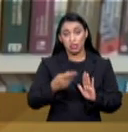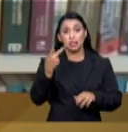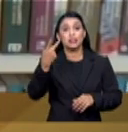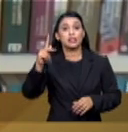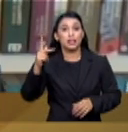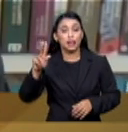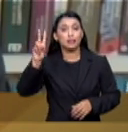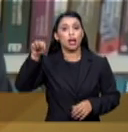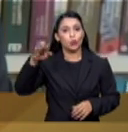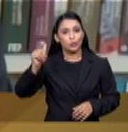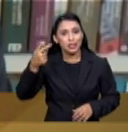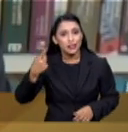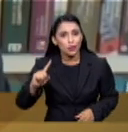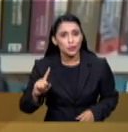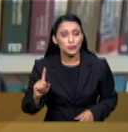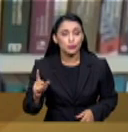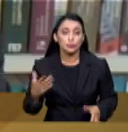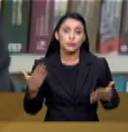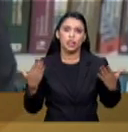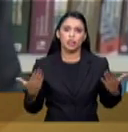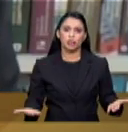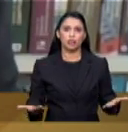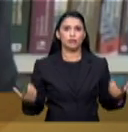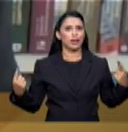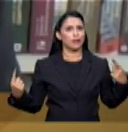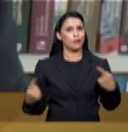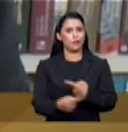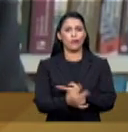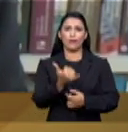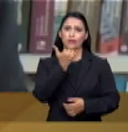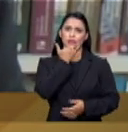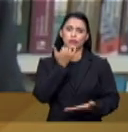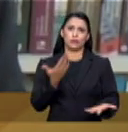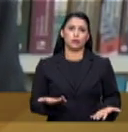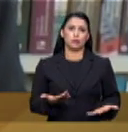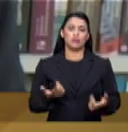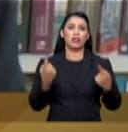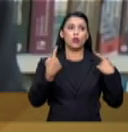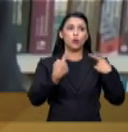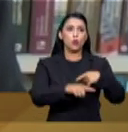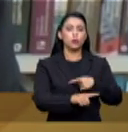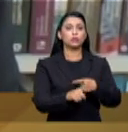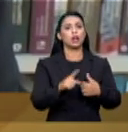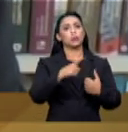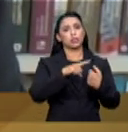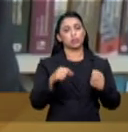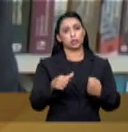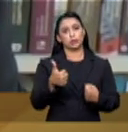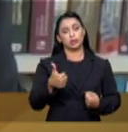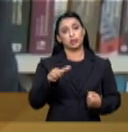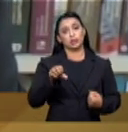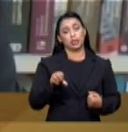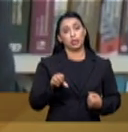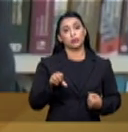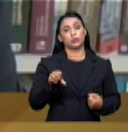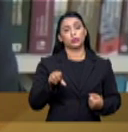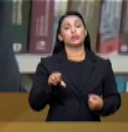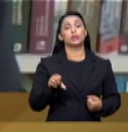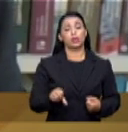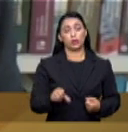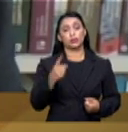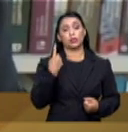E com todas as vênias, isso viola o projeto do artigo 109.1 da Constituição. O